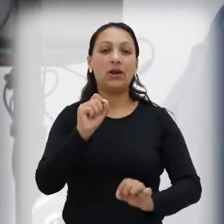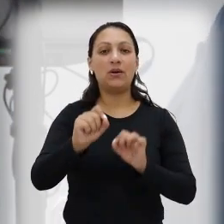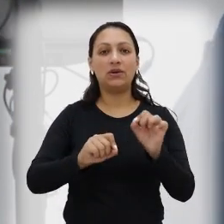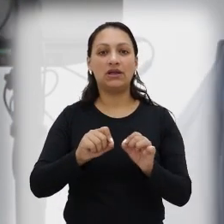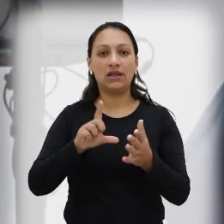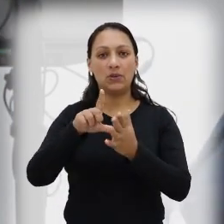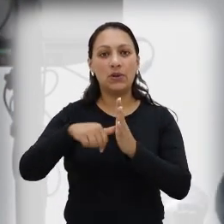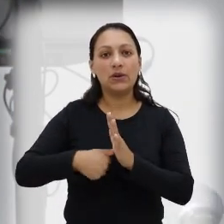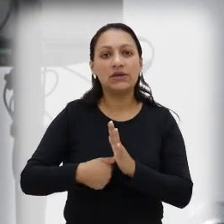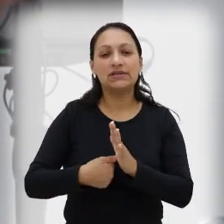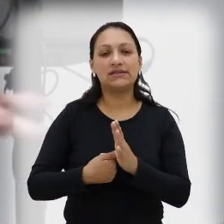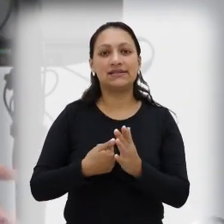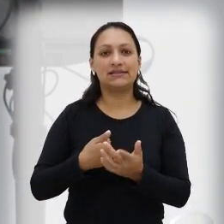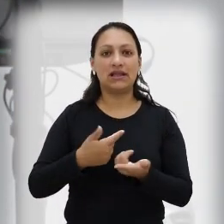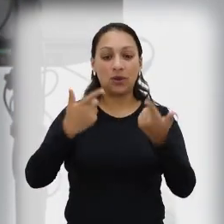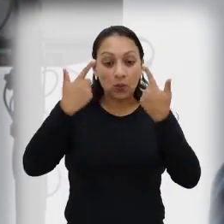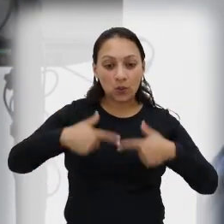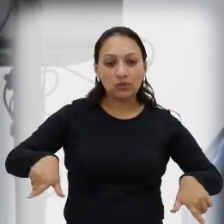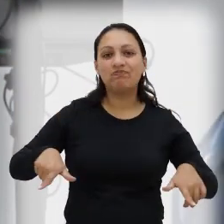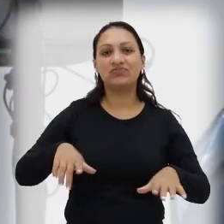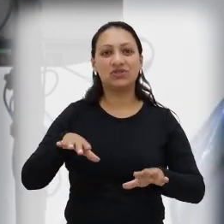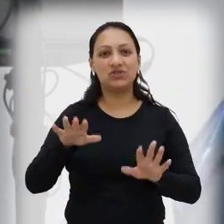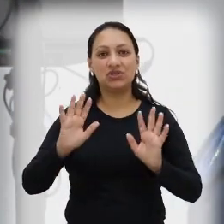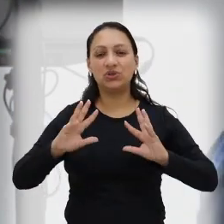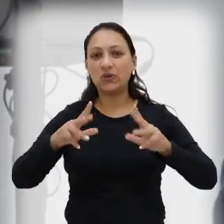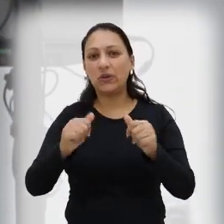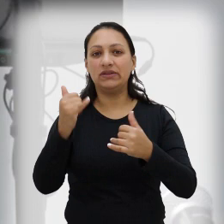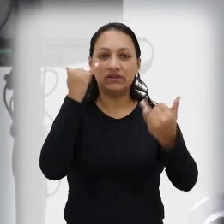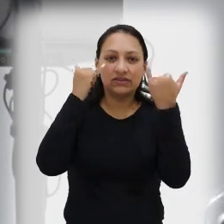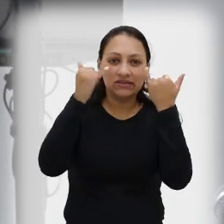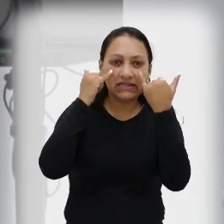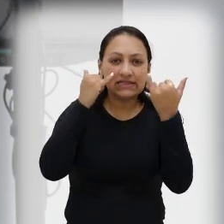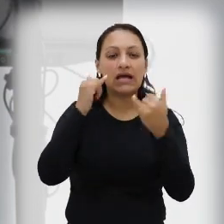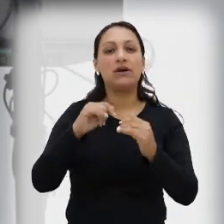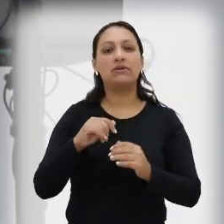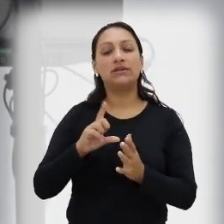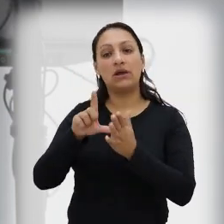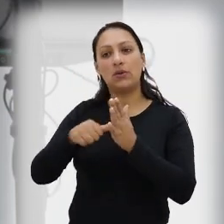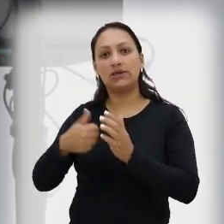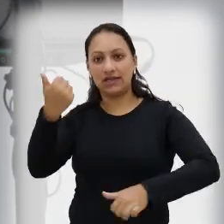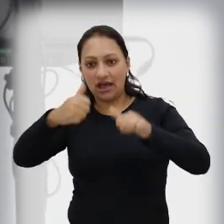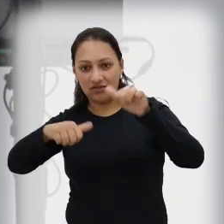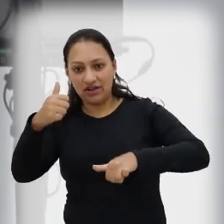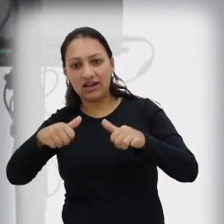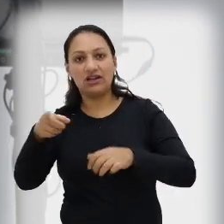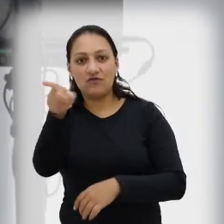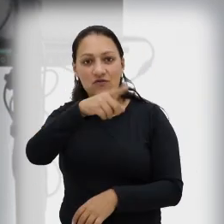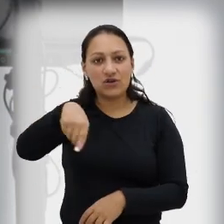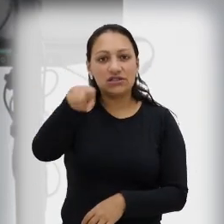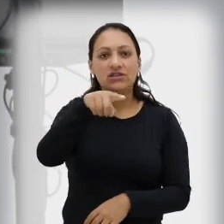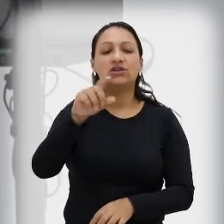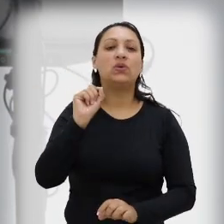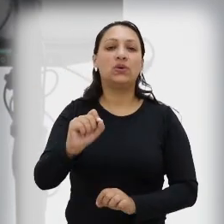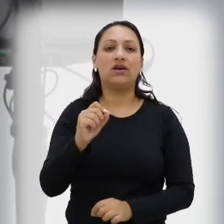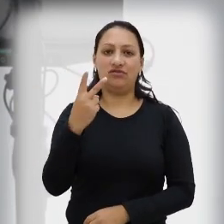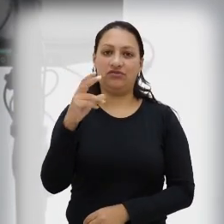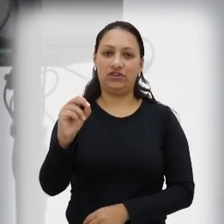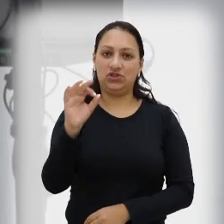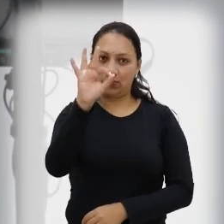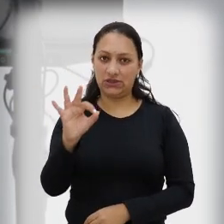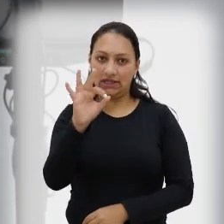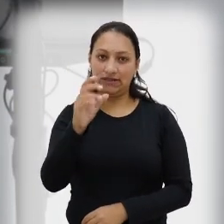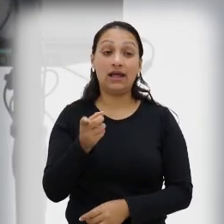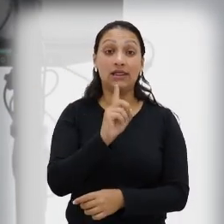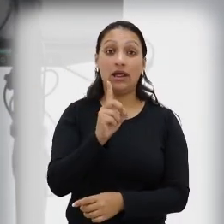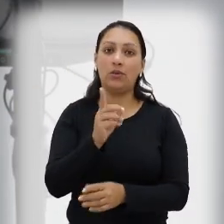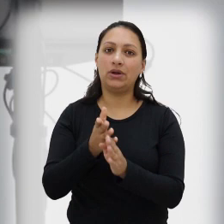seja, né, isento de toda essa informação e para que a gente avalie vocês pelos 20% e não